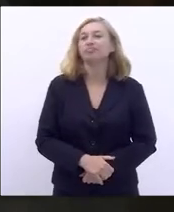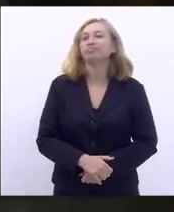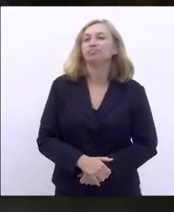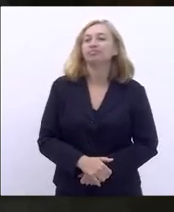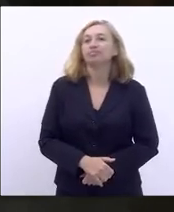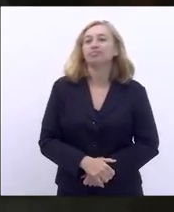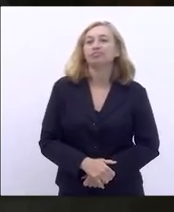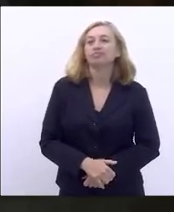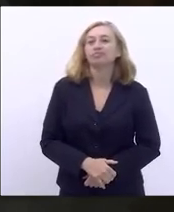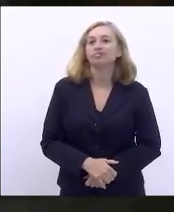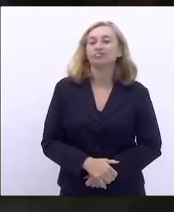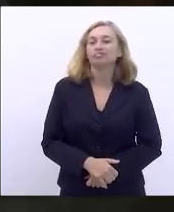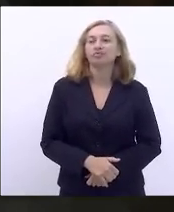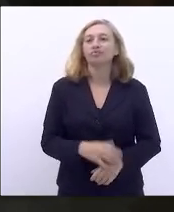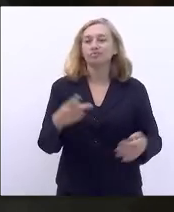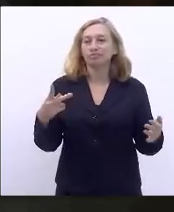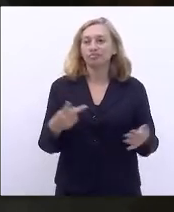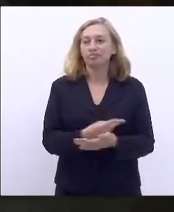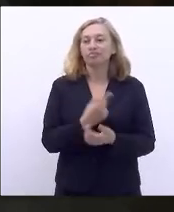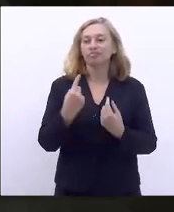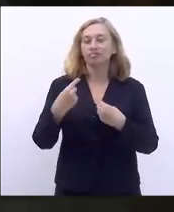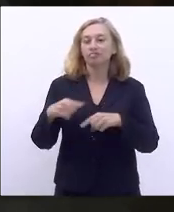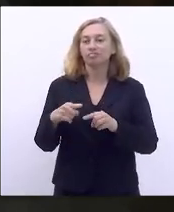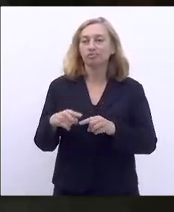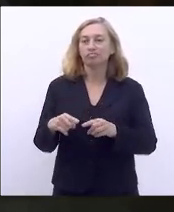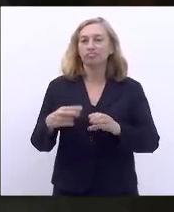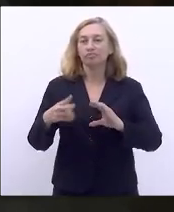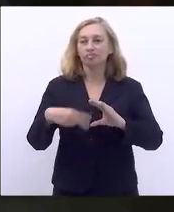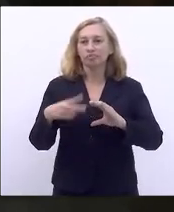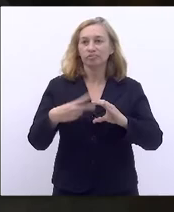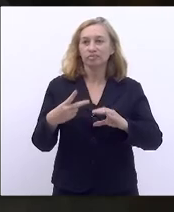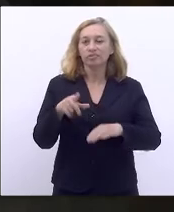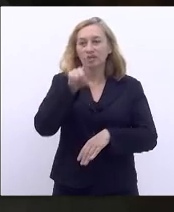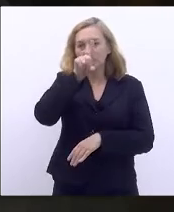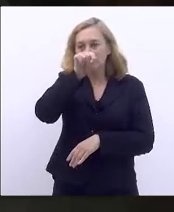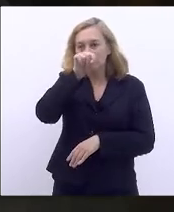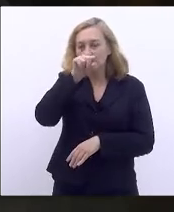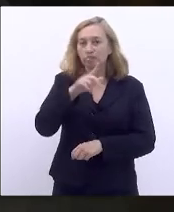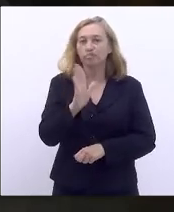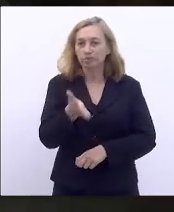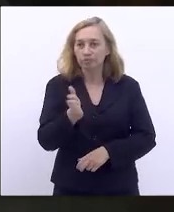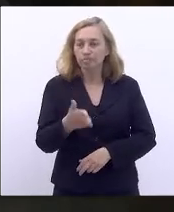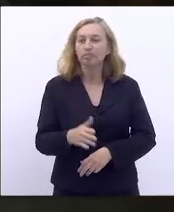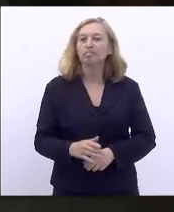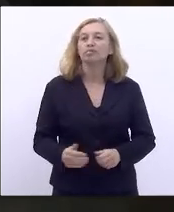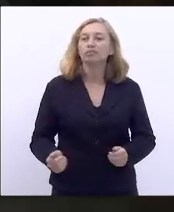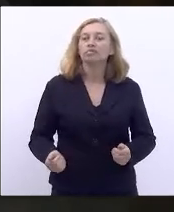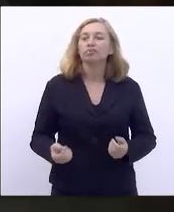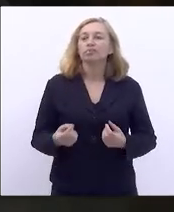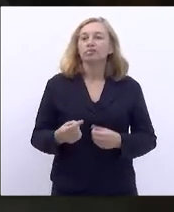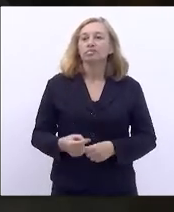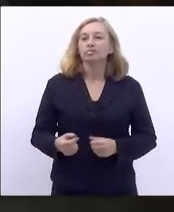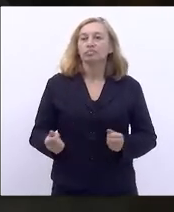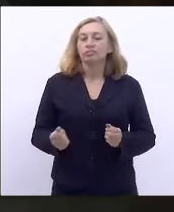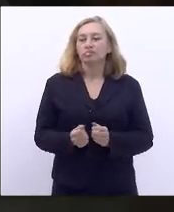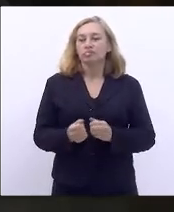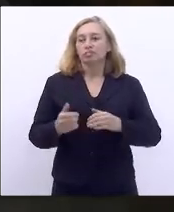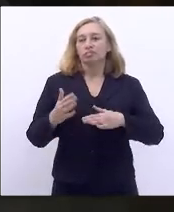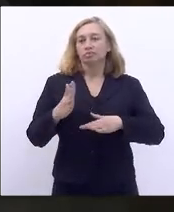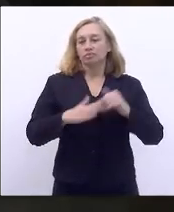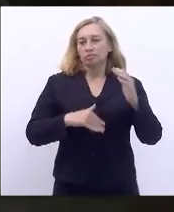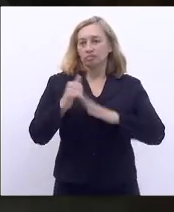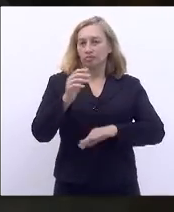sendo praticada contra ela na Câmara Municipal de Mesquita, já, ao lado da perseguição sofrida pelos profissionais de